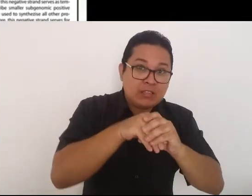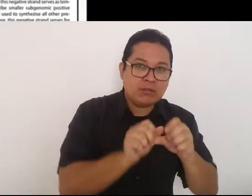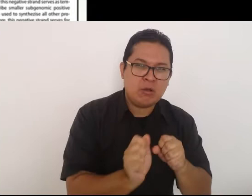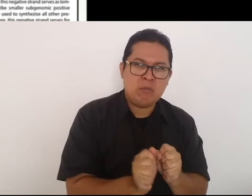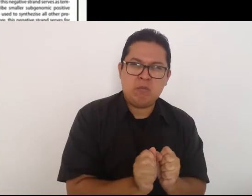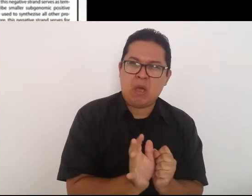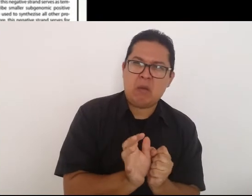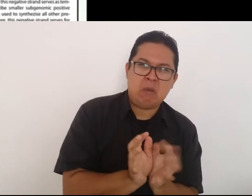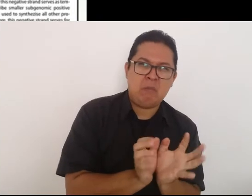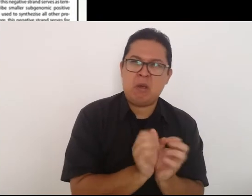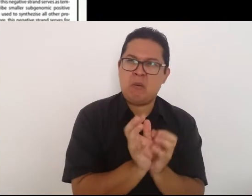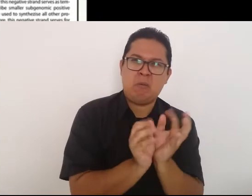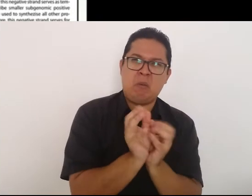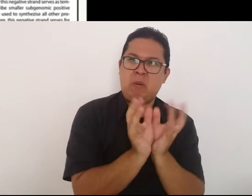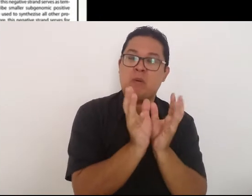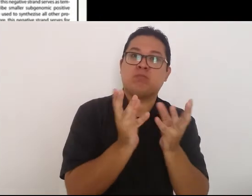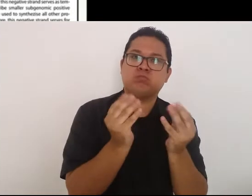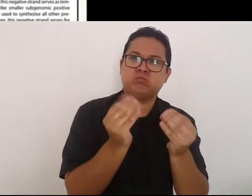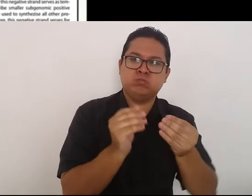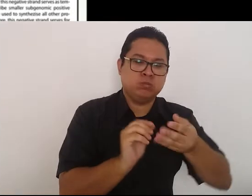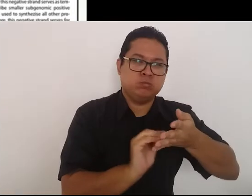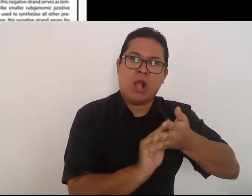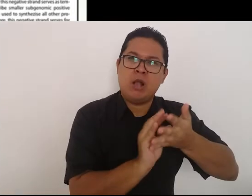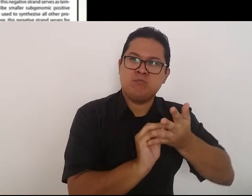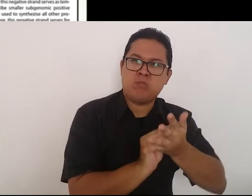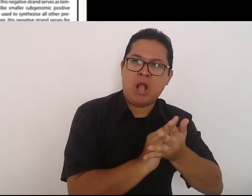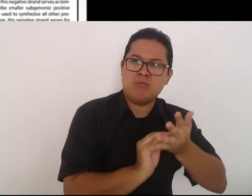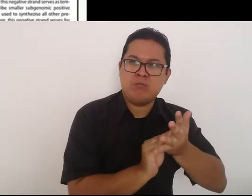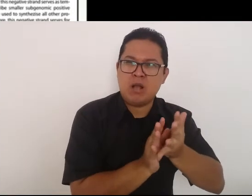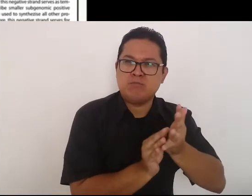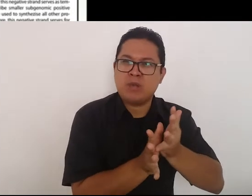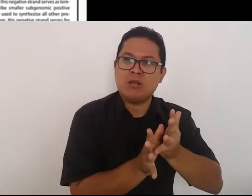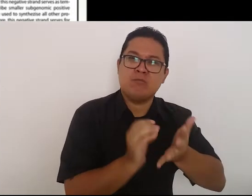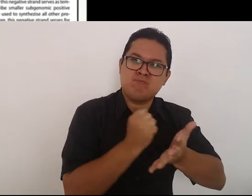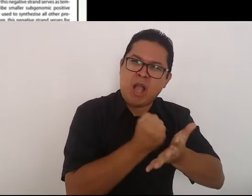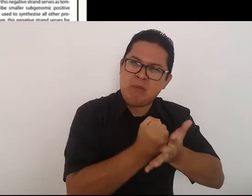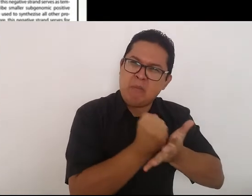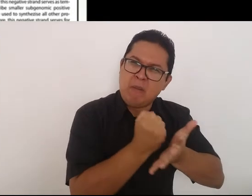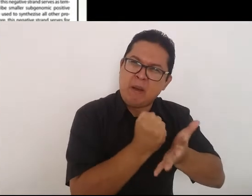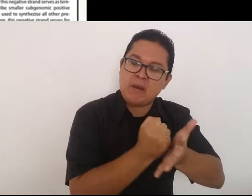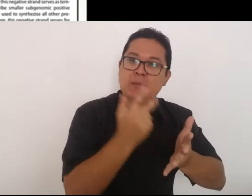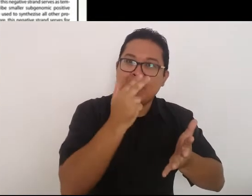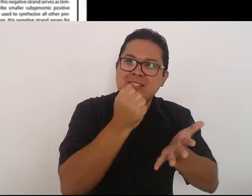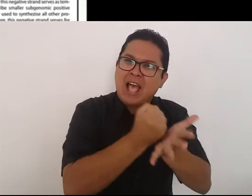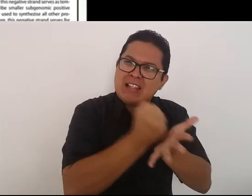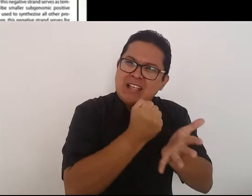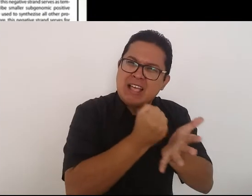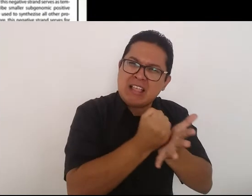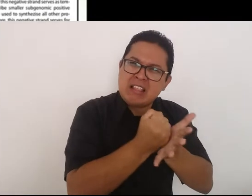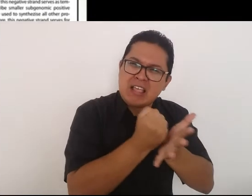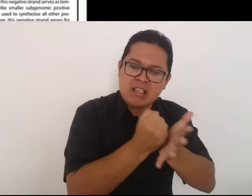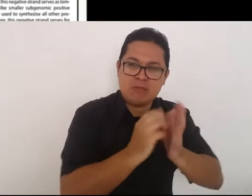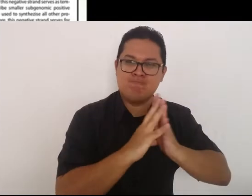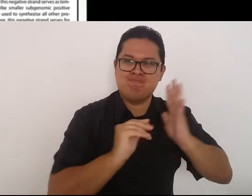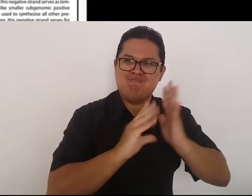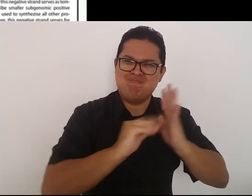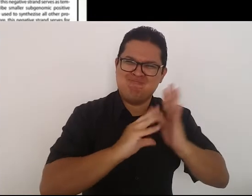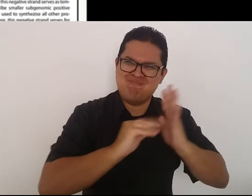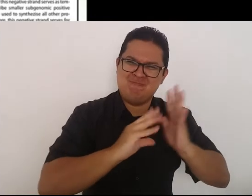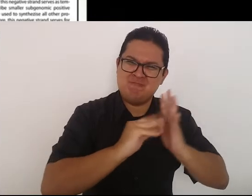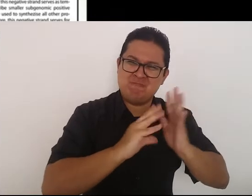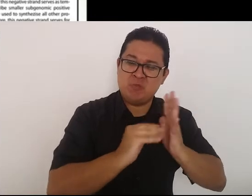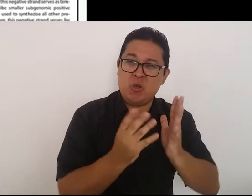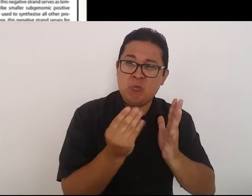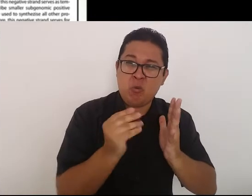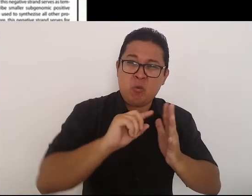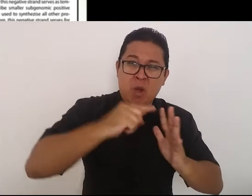entra na sua célula, aí ele cria um carimbo, com esse carimbo ele começa a fazer um monte de receitas, tá?